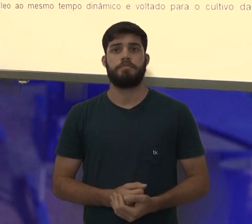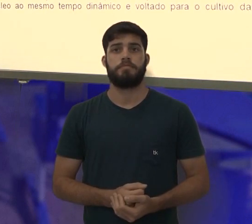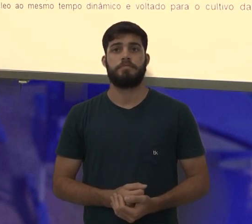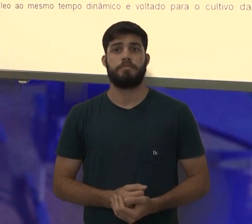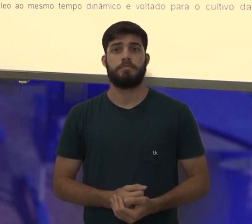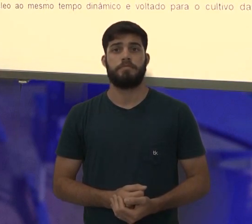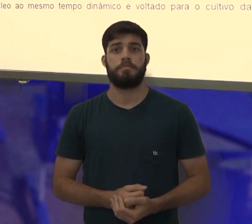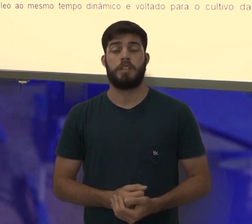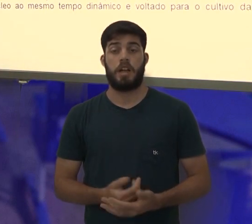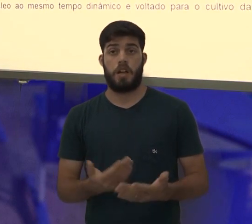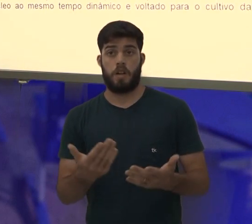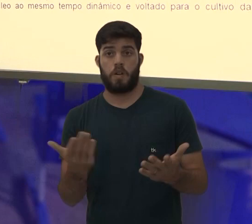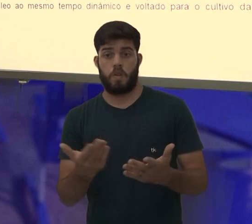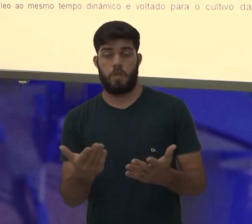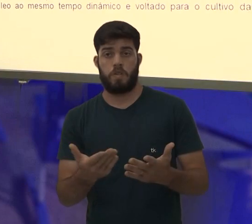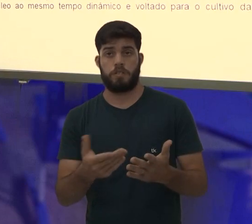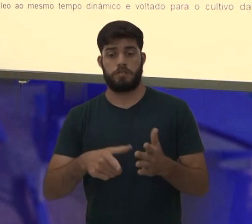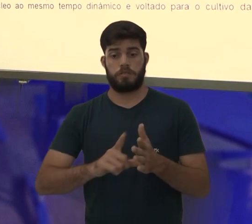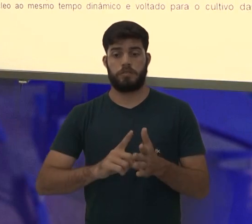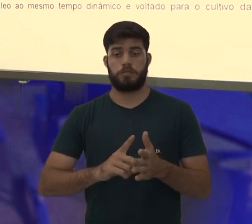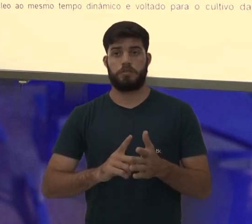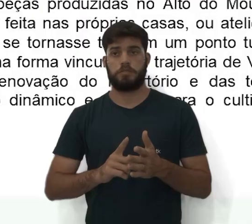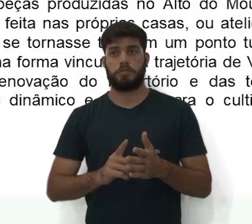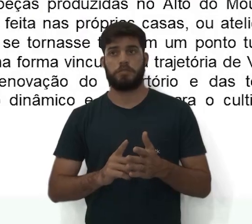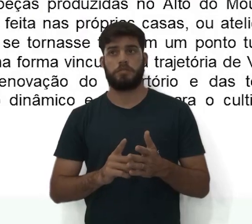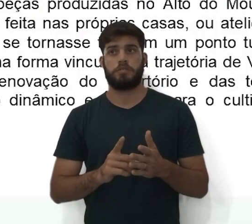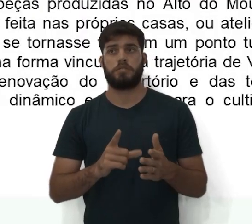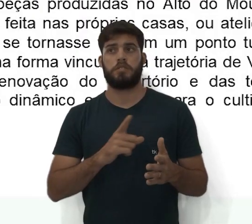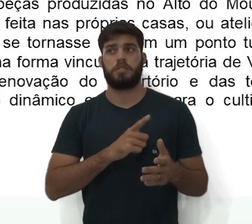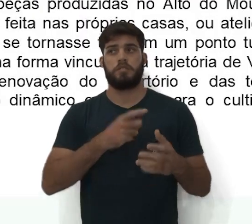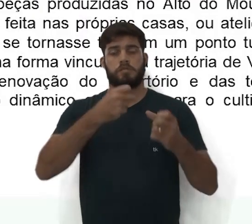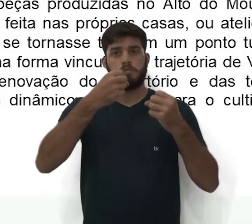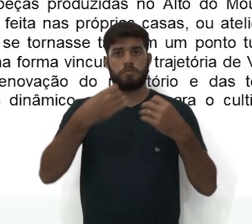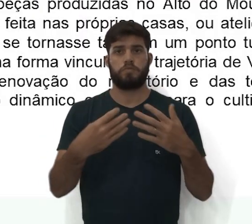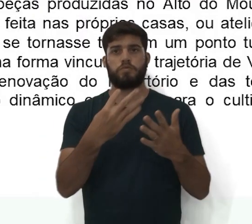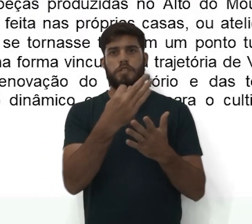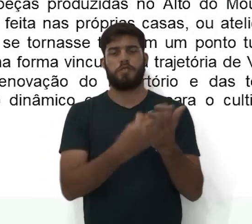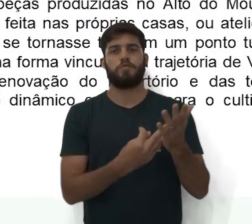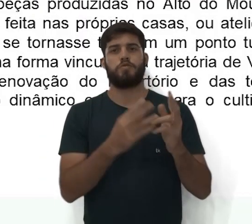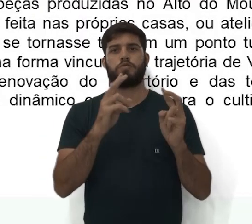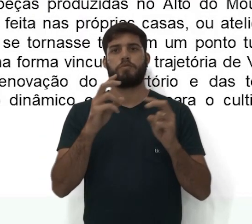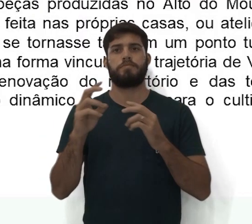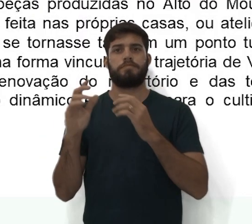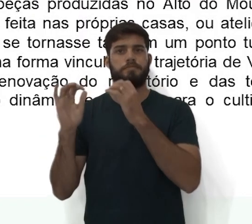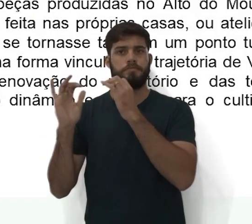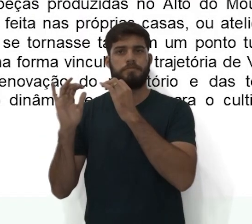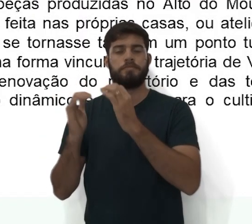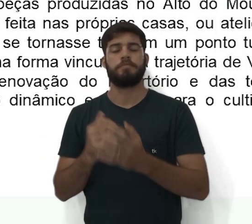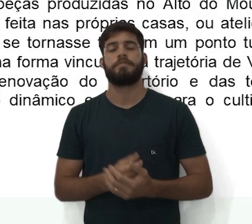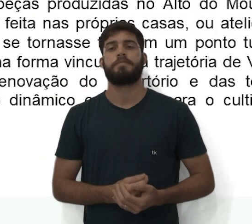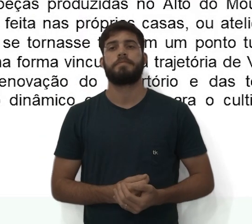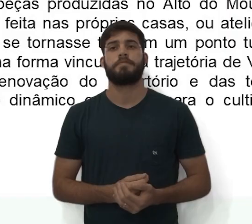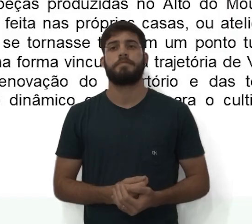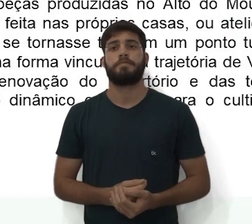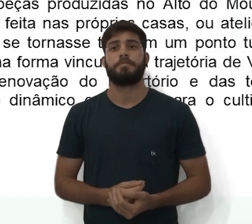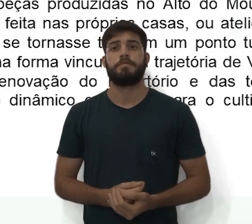Aqui agora, antes da próxima questão, temos um breve relato sobre o Otto do Moro.